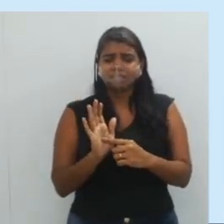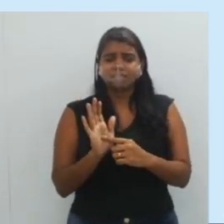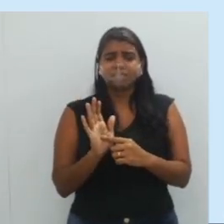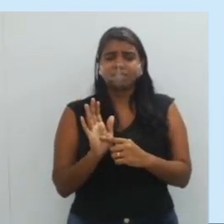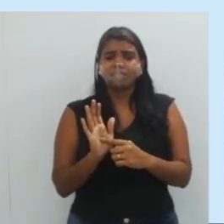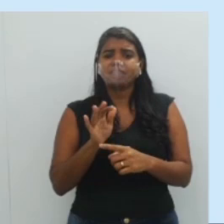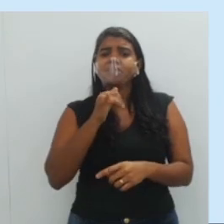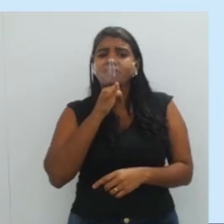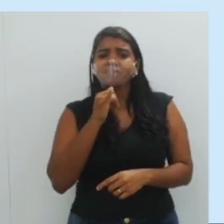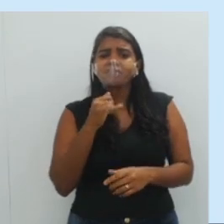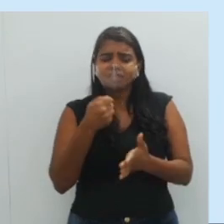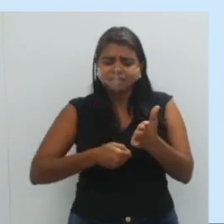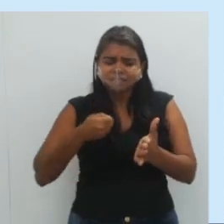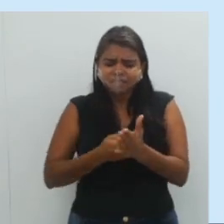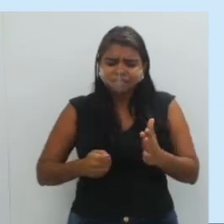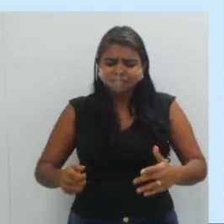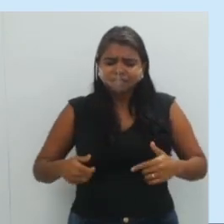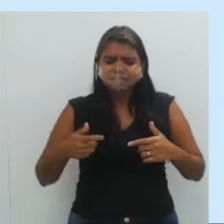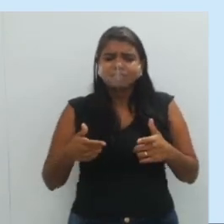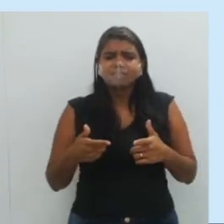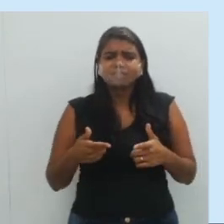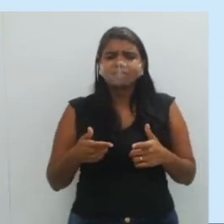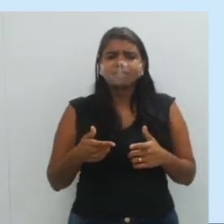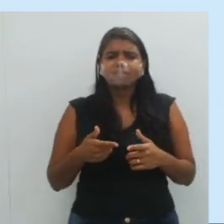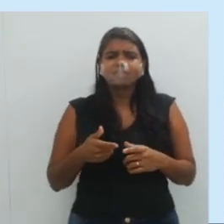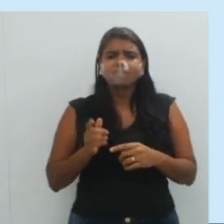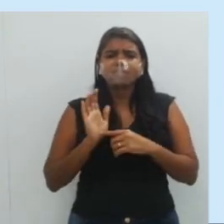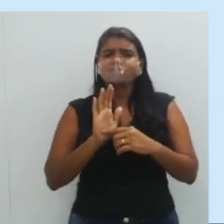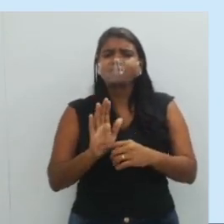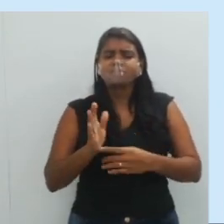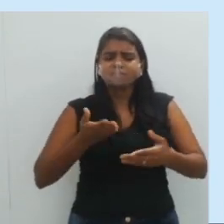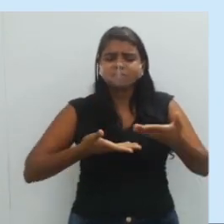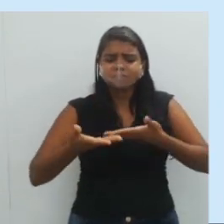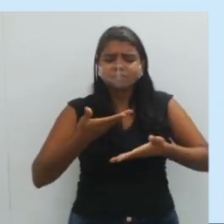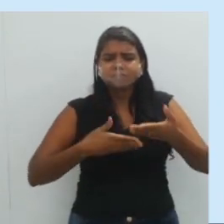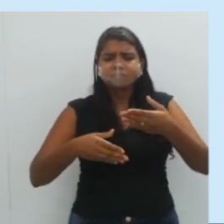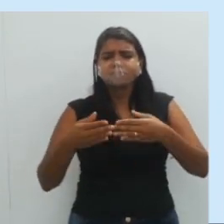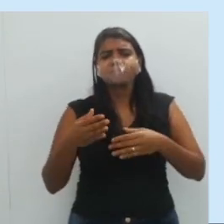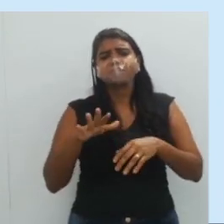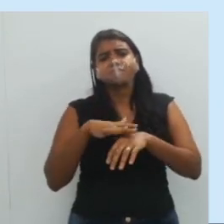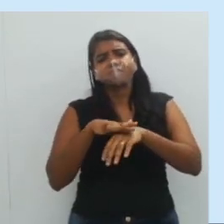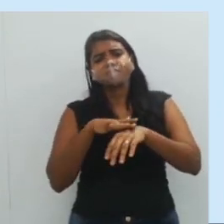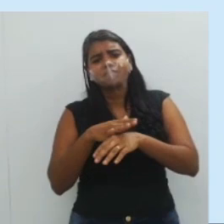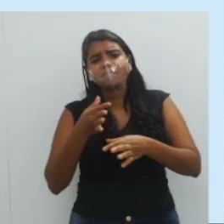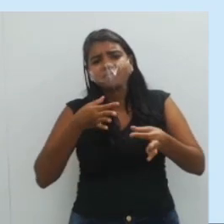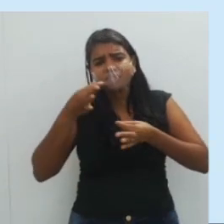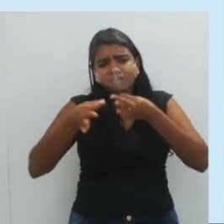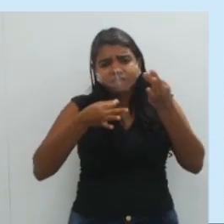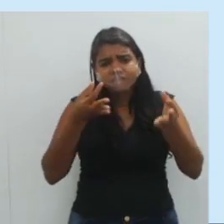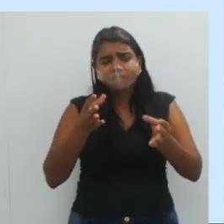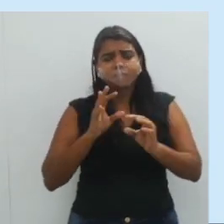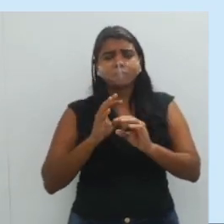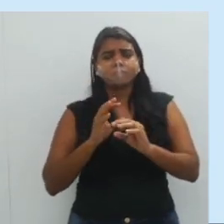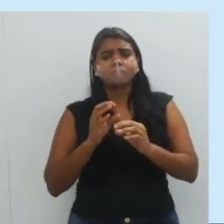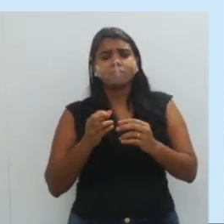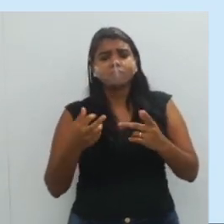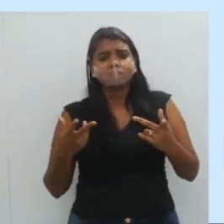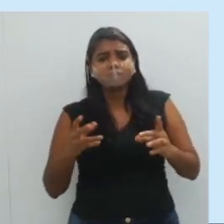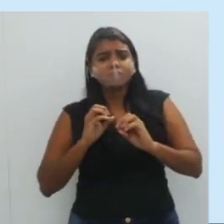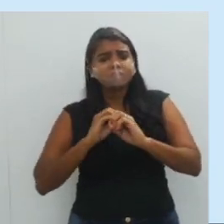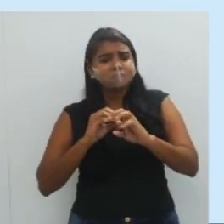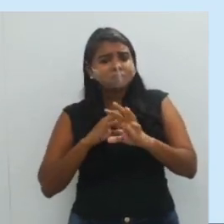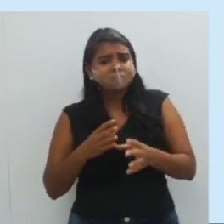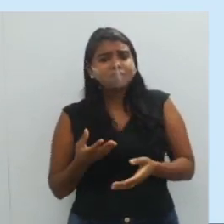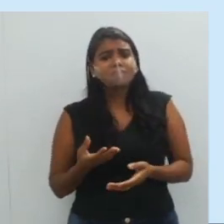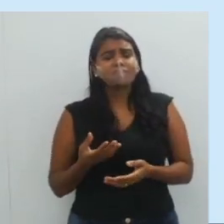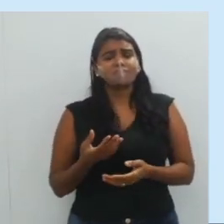Nós estamos lutando para a conscientização. É um bate-papo gostoso sobre assuntos que